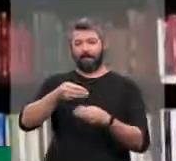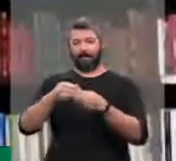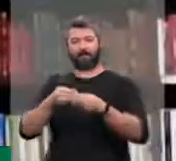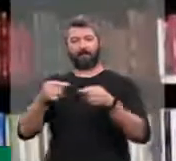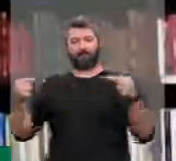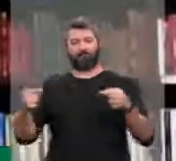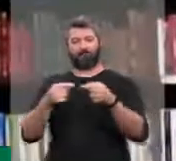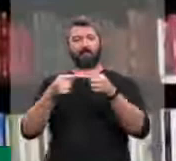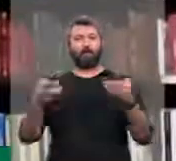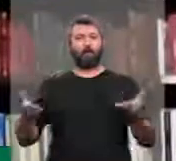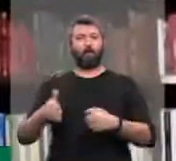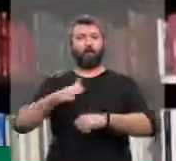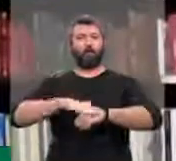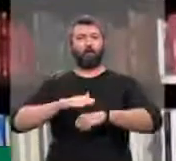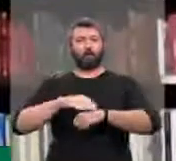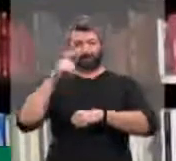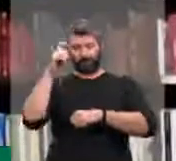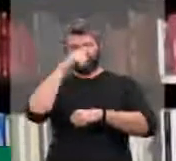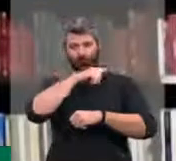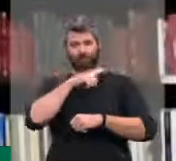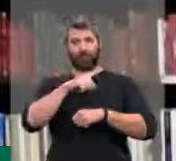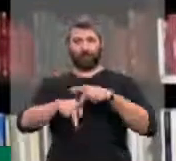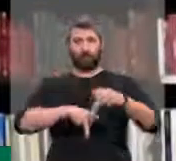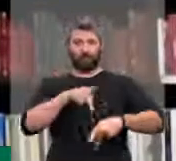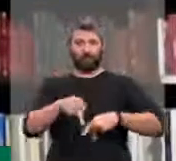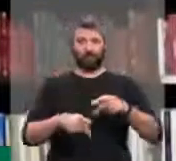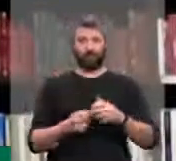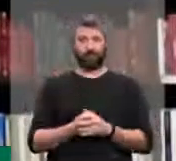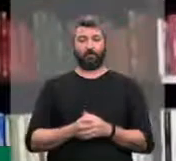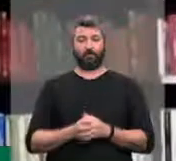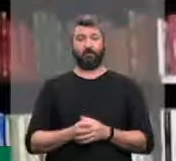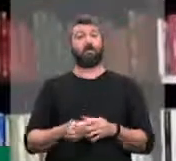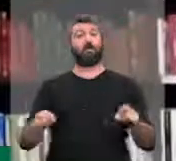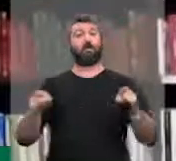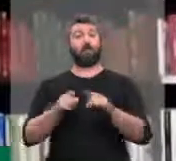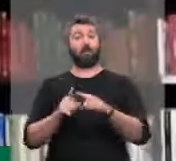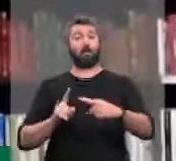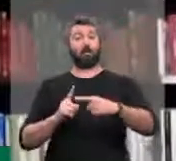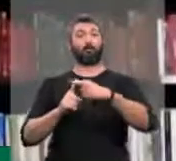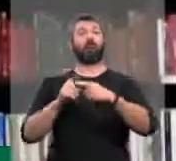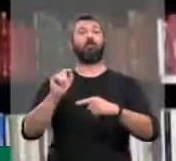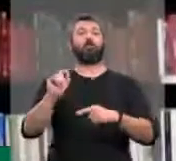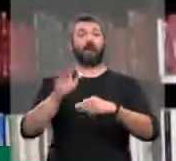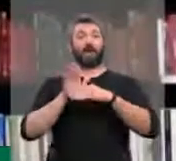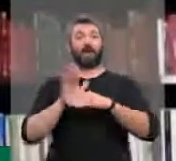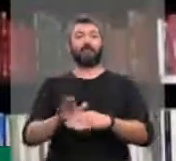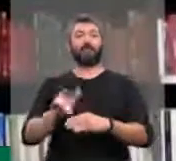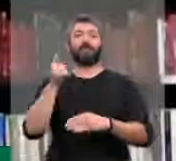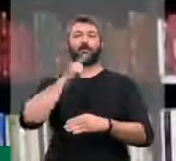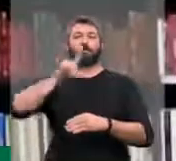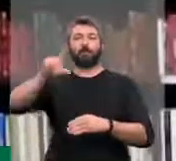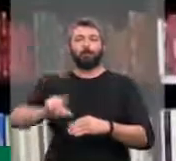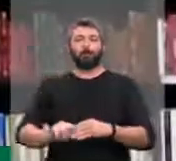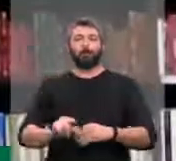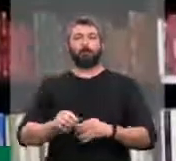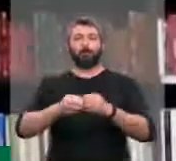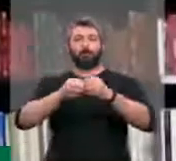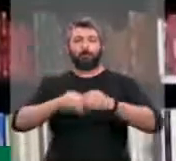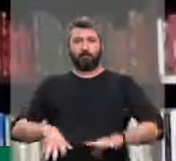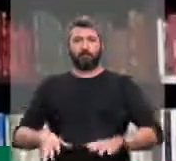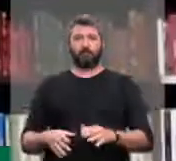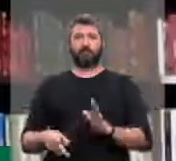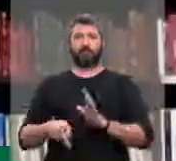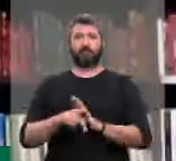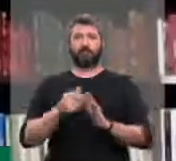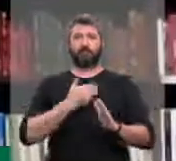com o cenário de crise que afeta a saúde da população, com a vantagem adicional de contribuírem para reduzir passivos crescentes